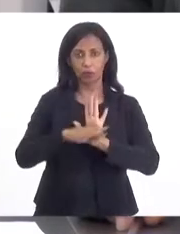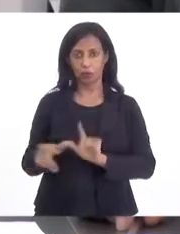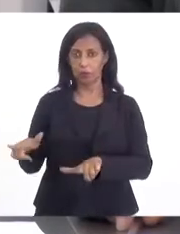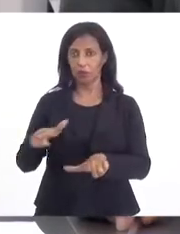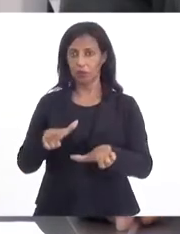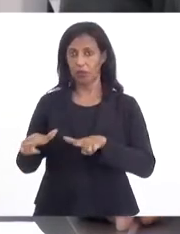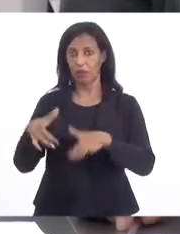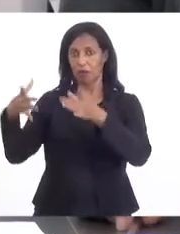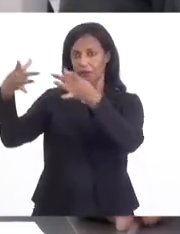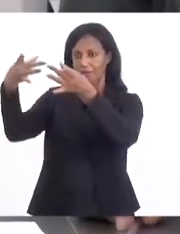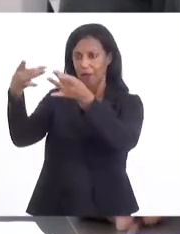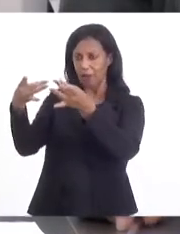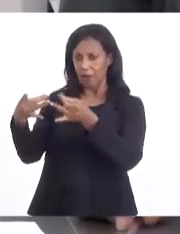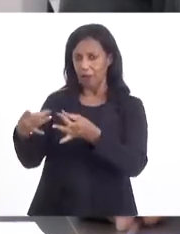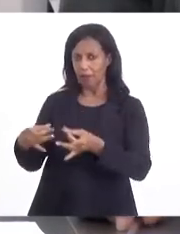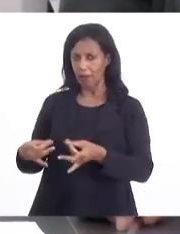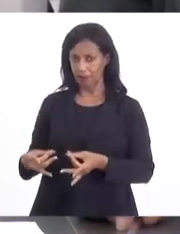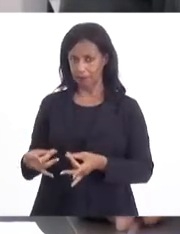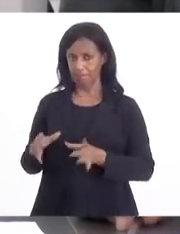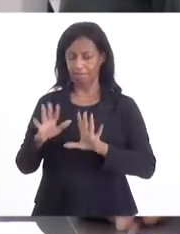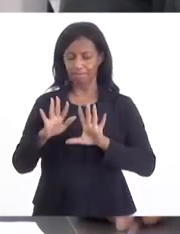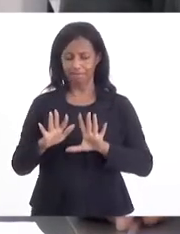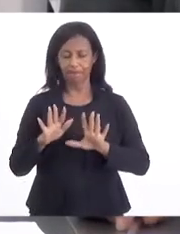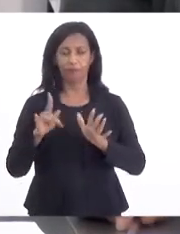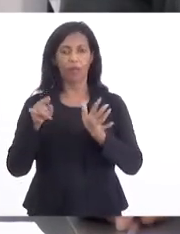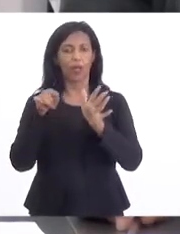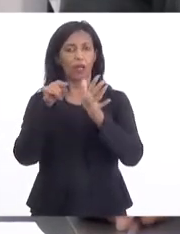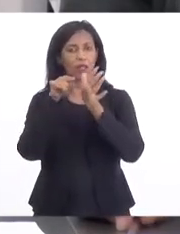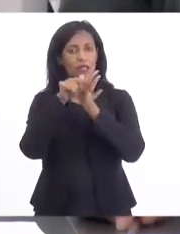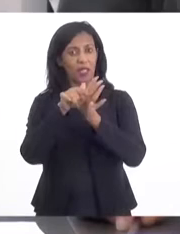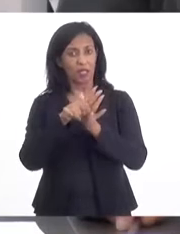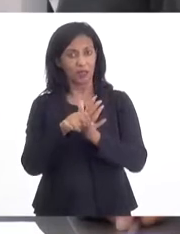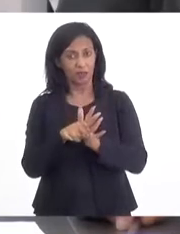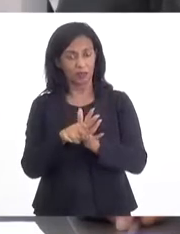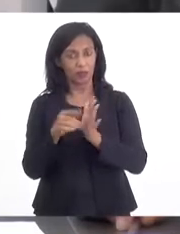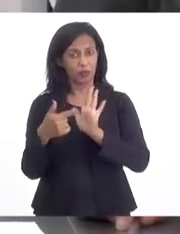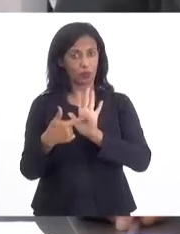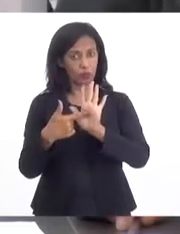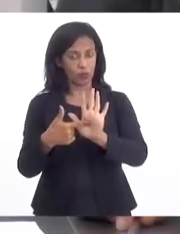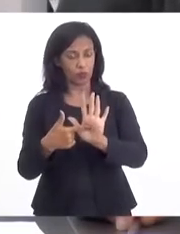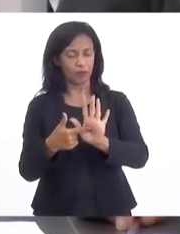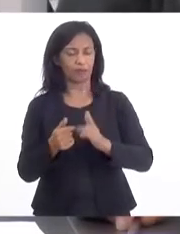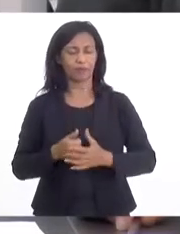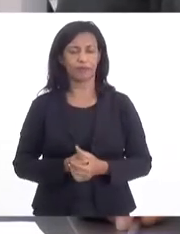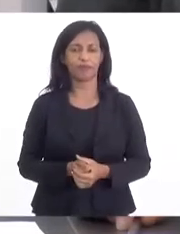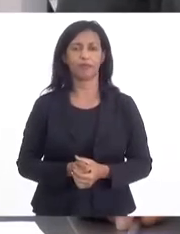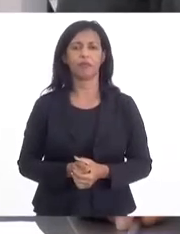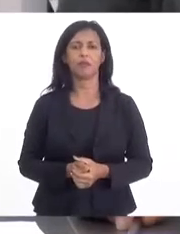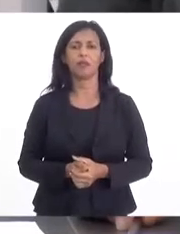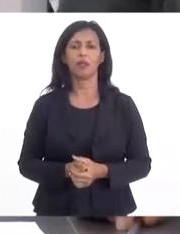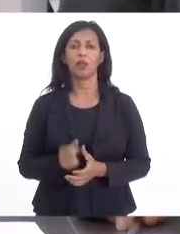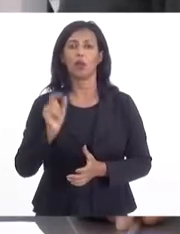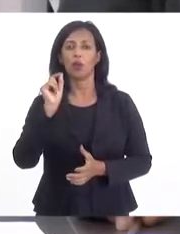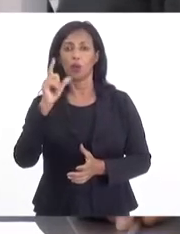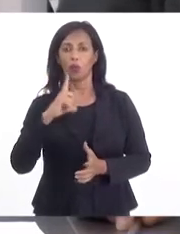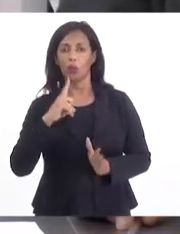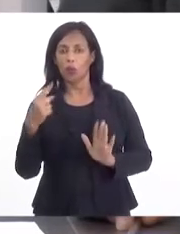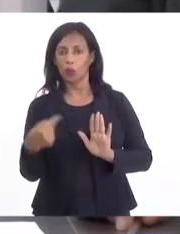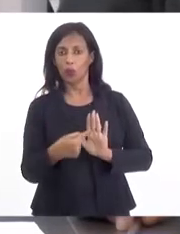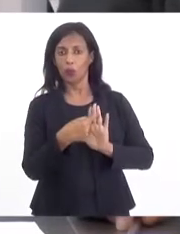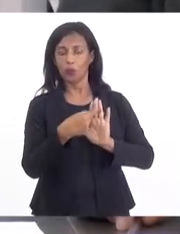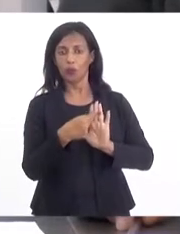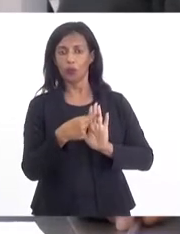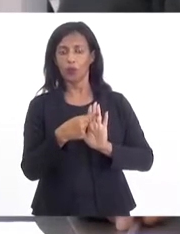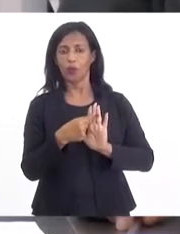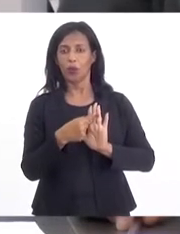detalhado com os seguintes questionamentos que passamos a expor. O que consta na